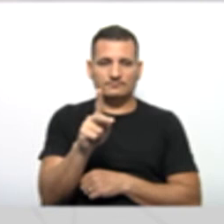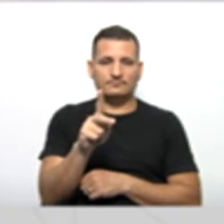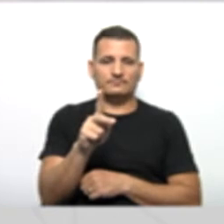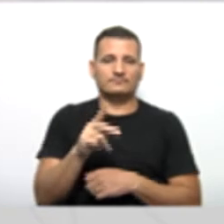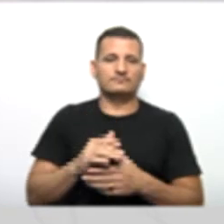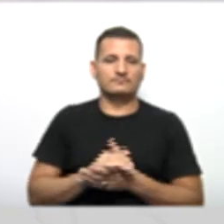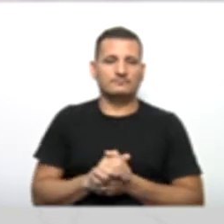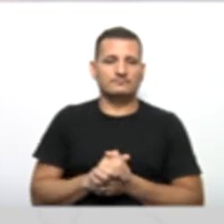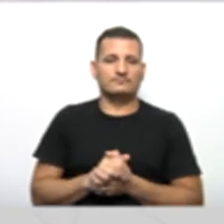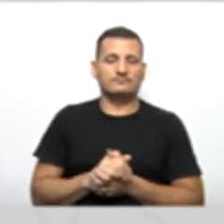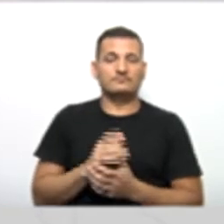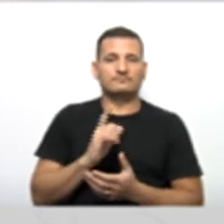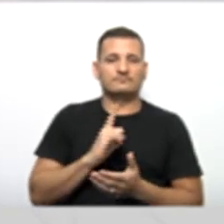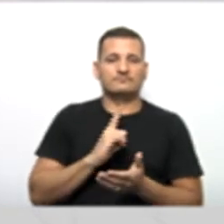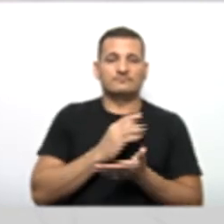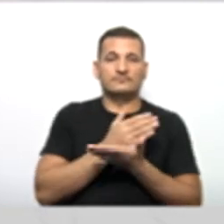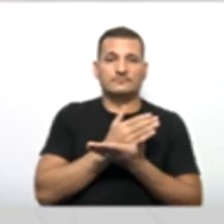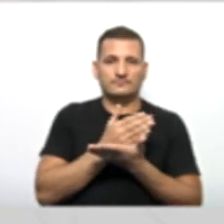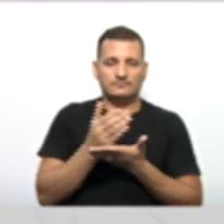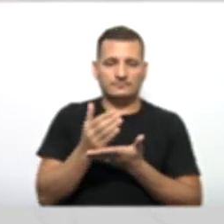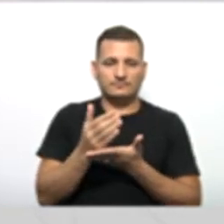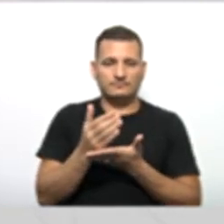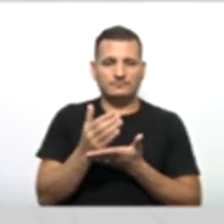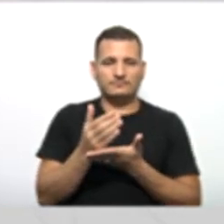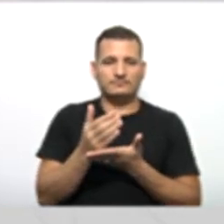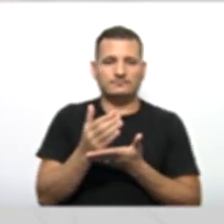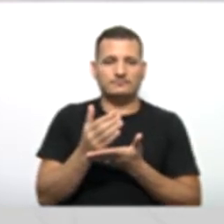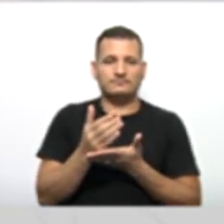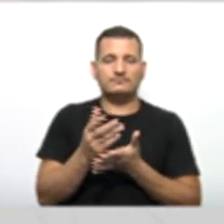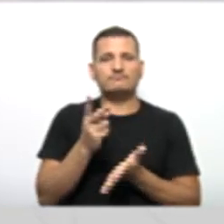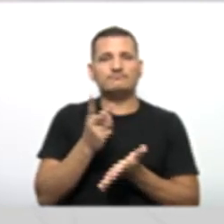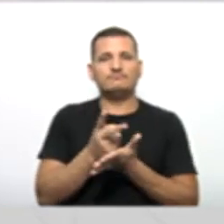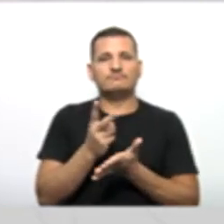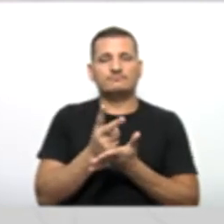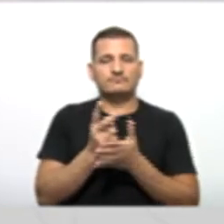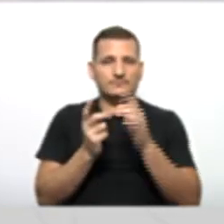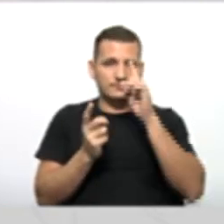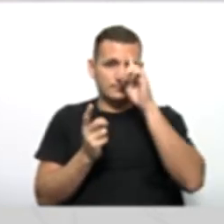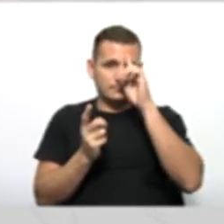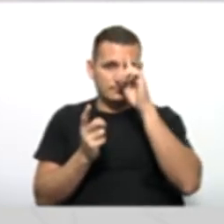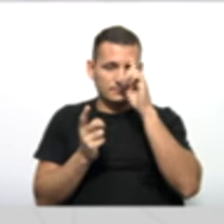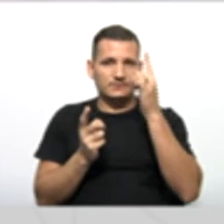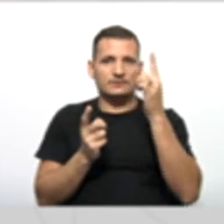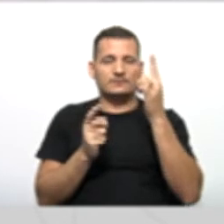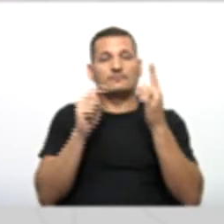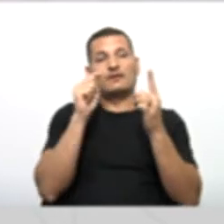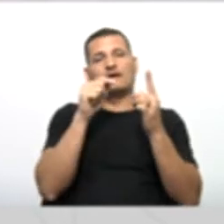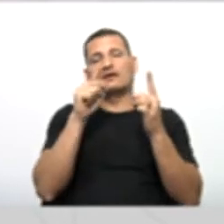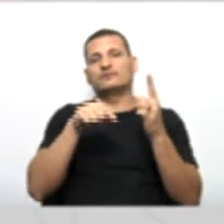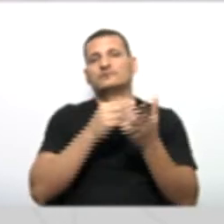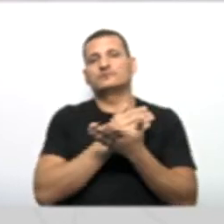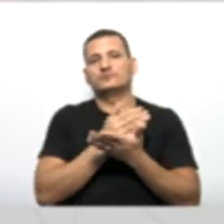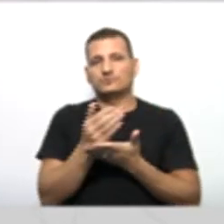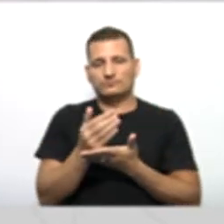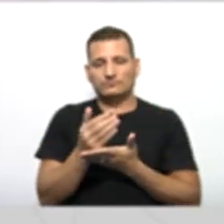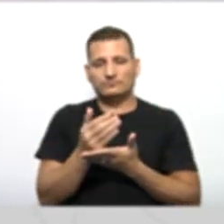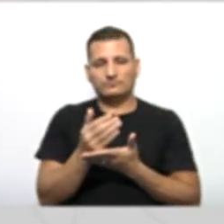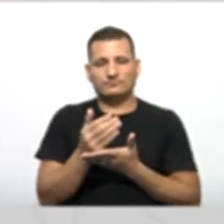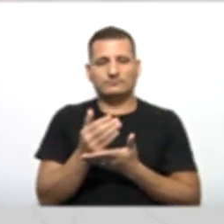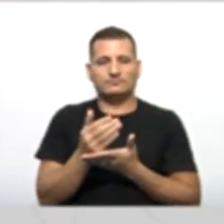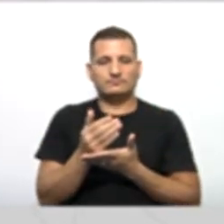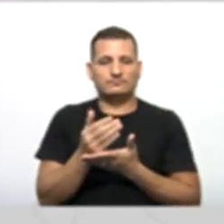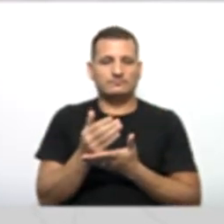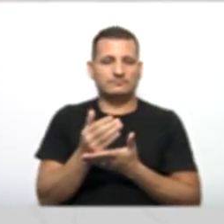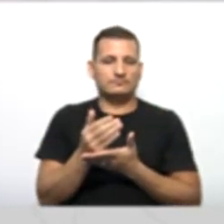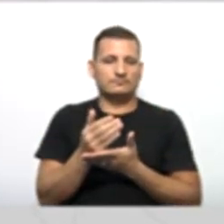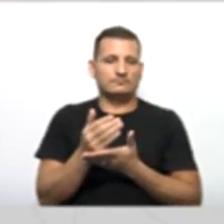tem o início, né? Eu vou sempre iniciar da minha ideia. A ideia vai ser sempre lá no início. Então a gente tem aqui